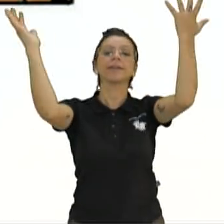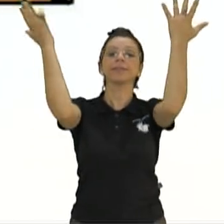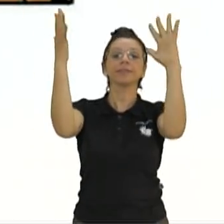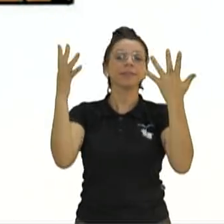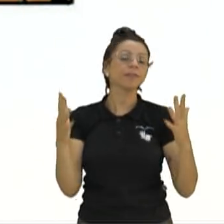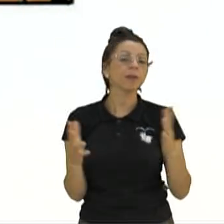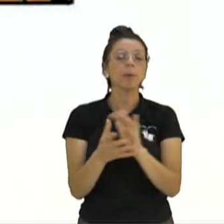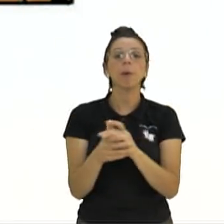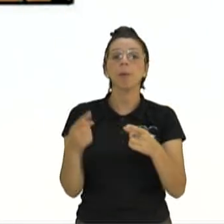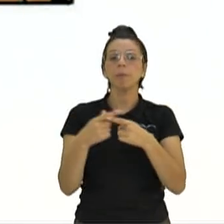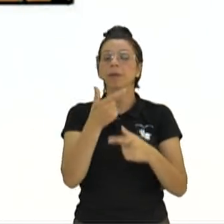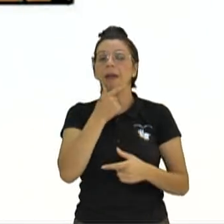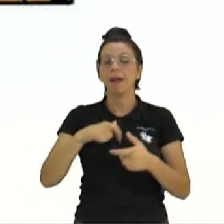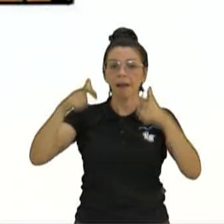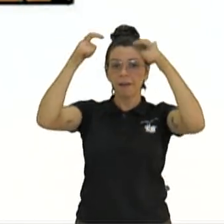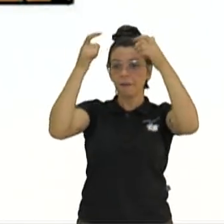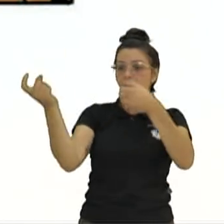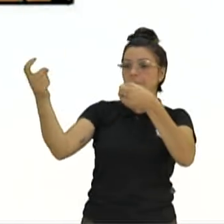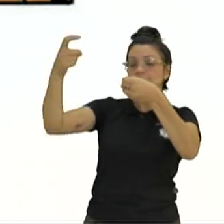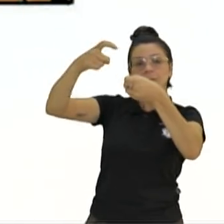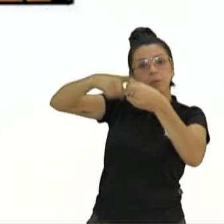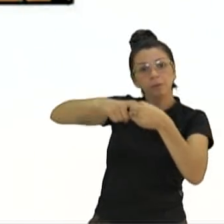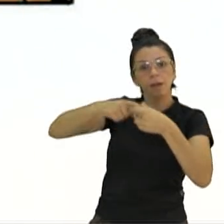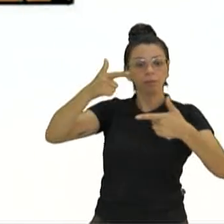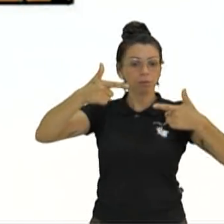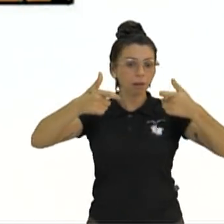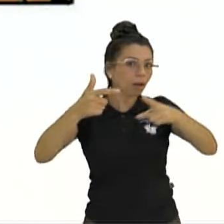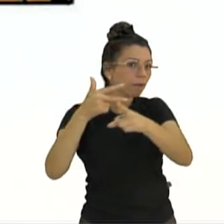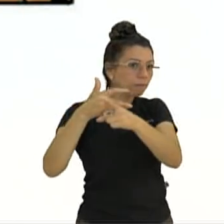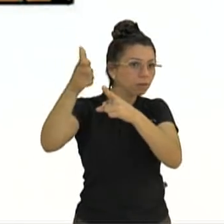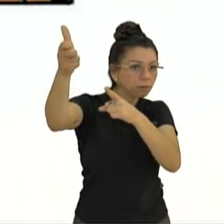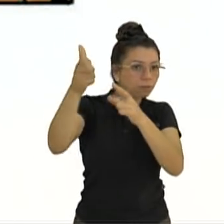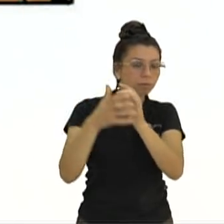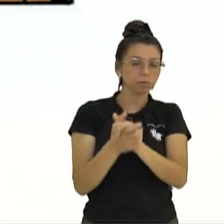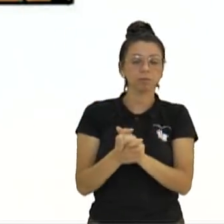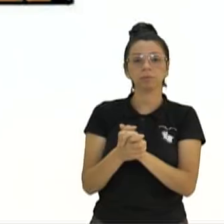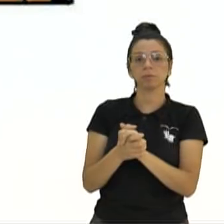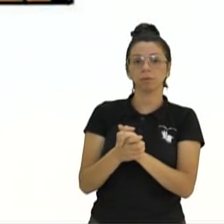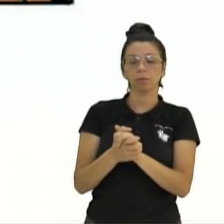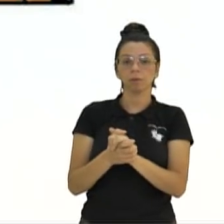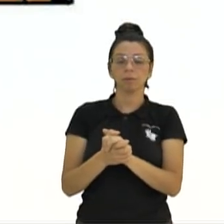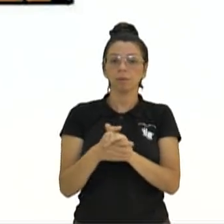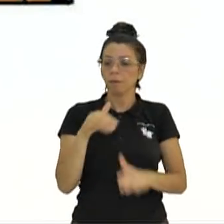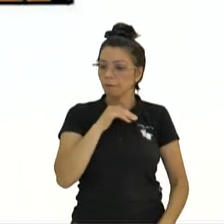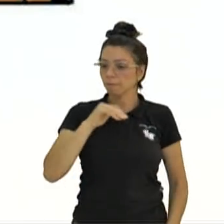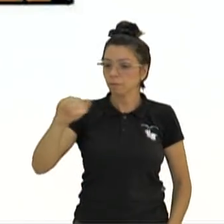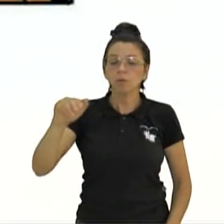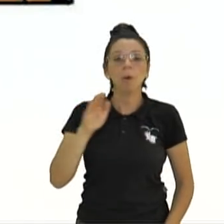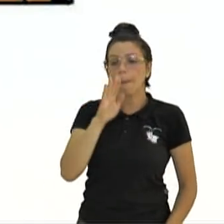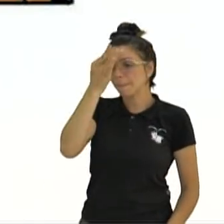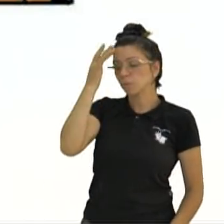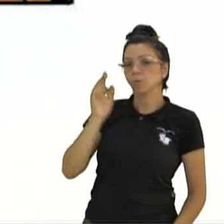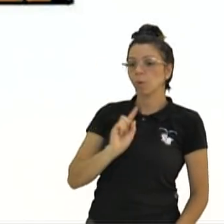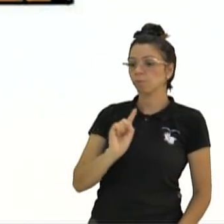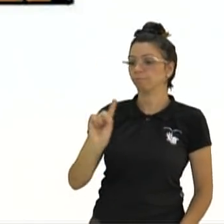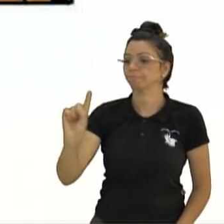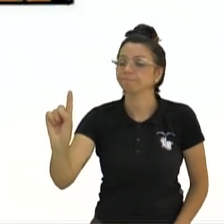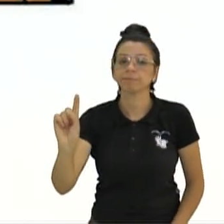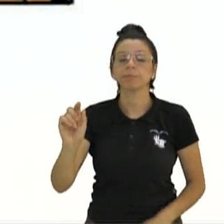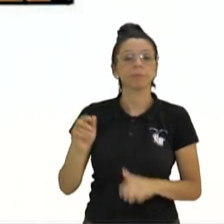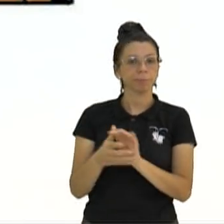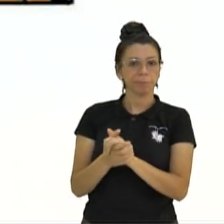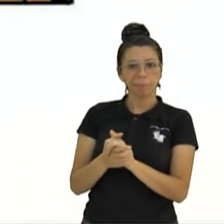ter retornado da guerra vitorioso? Você mandou um mensageiro antes para dizer que